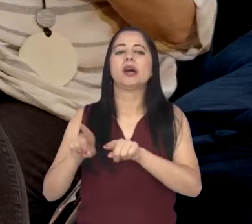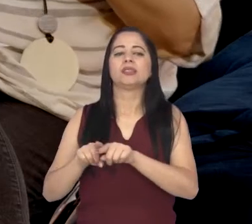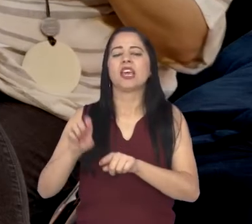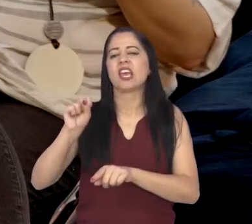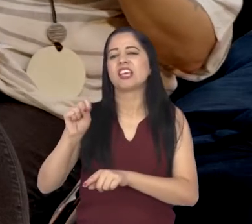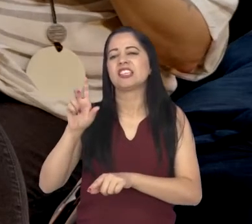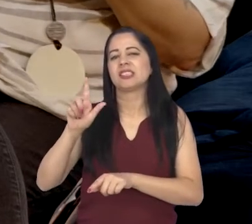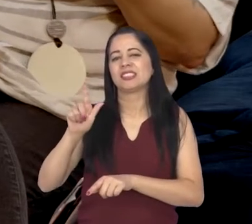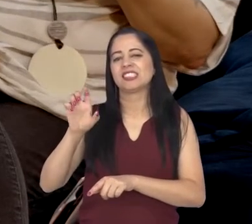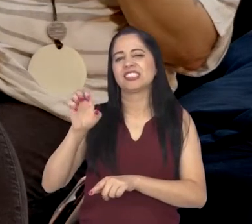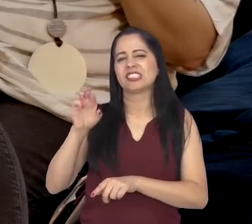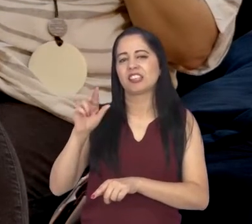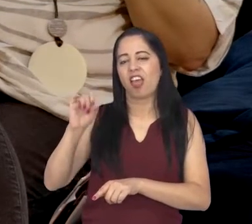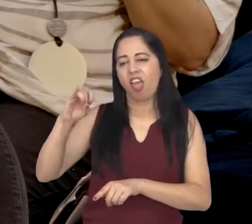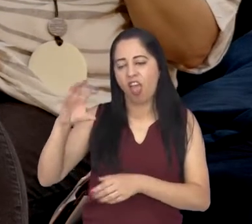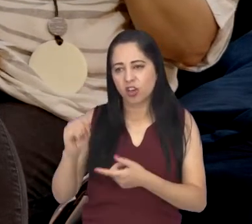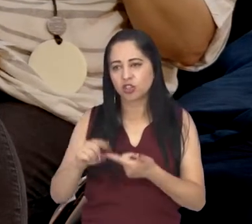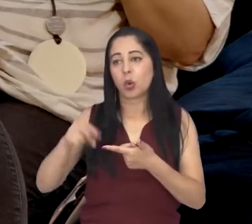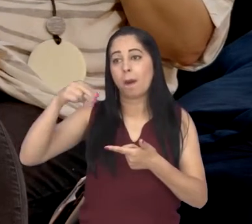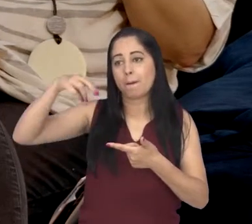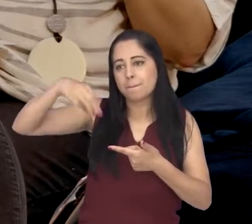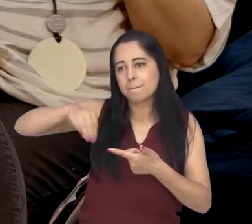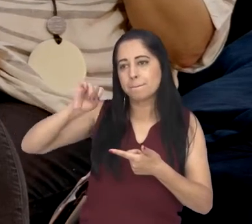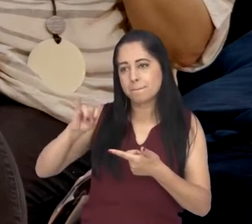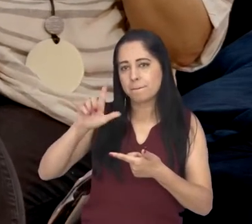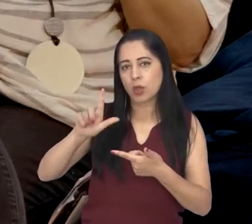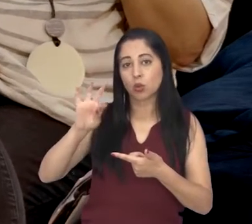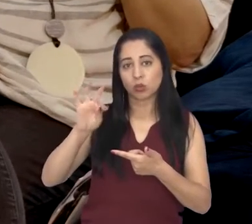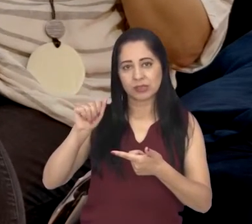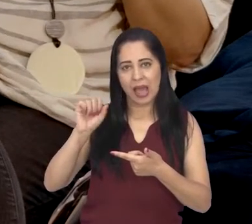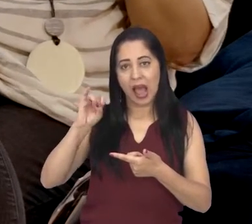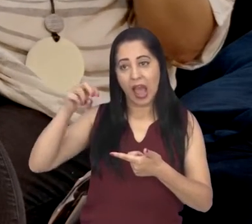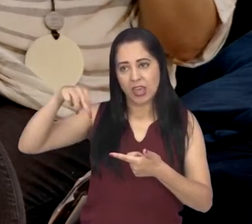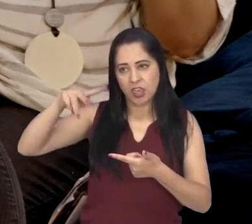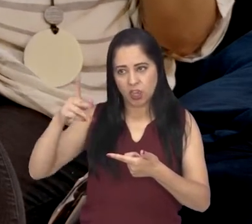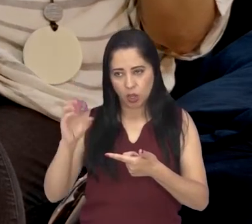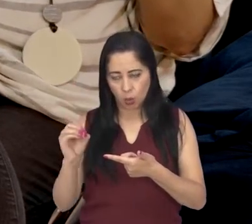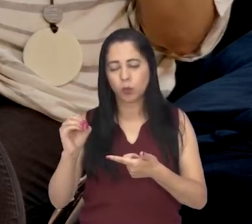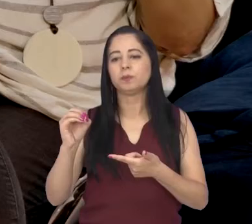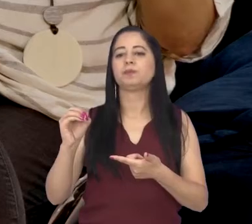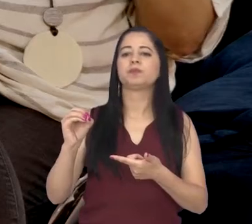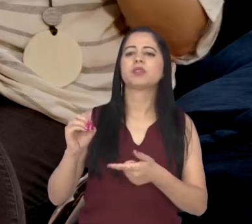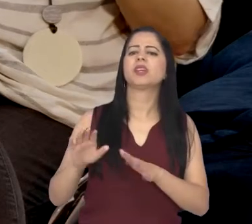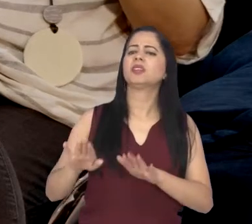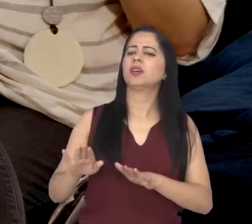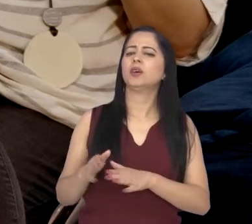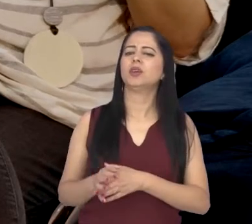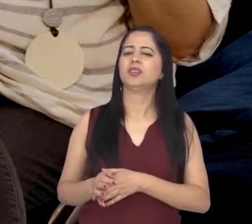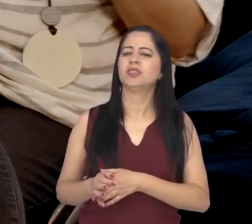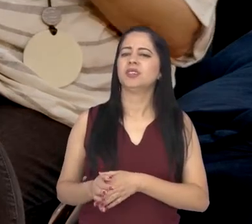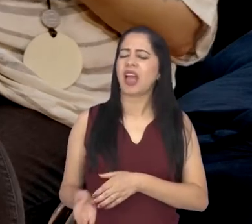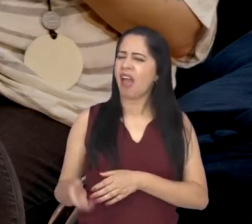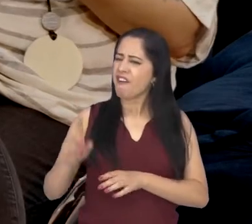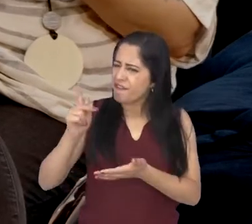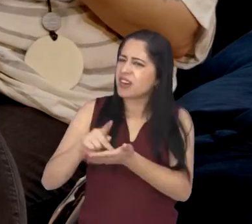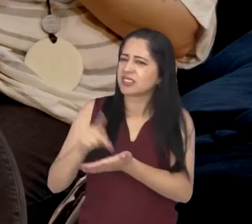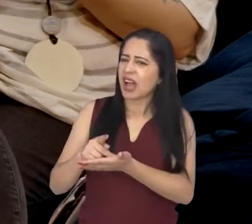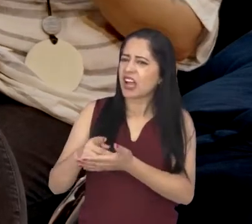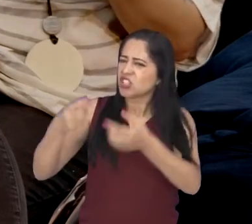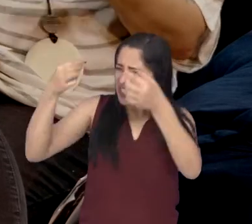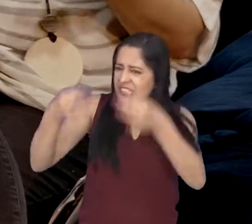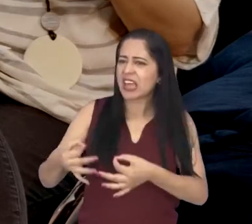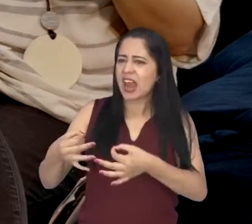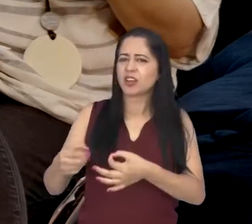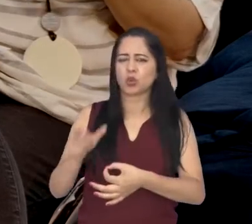o Miltaim. O Miltaim, inclusive, escreveu a biografia do João Antônio, né? Sim. É isso mesmo, tá